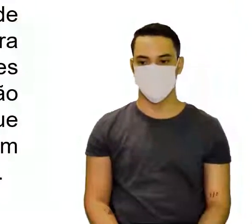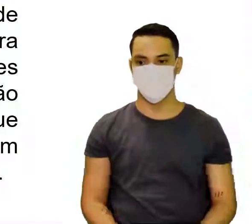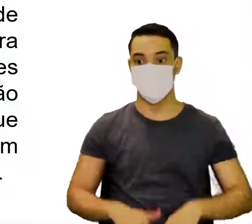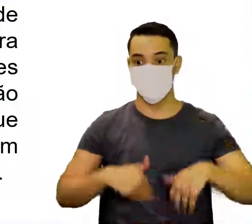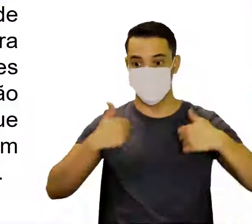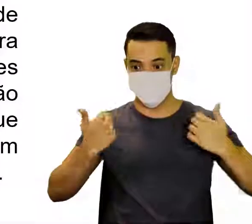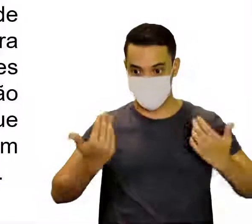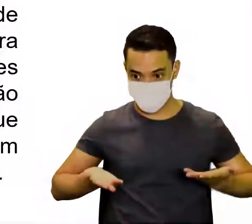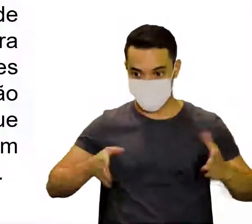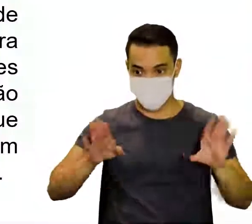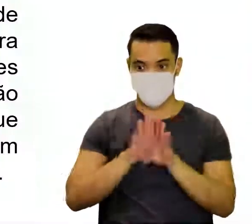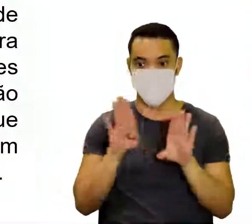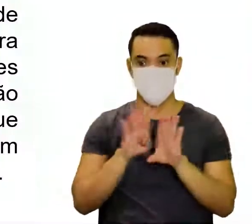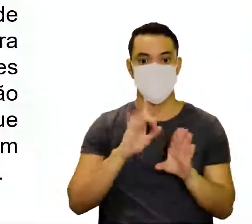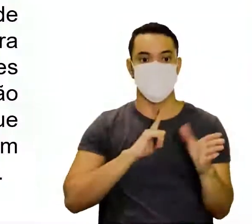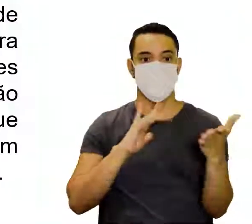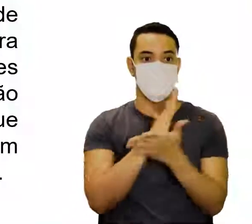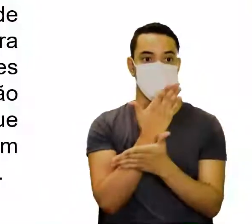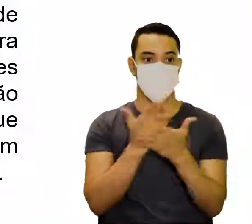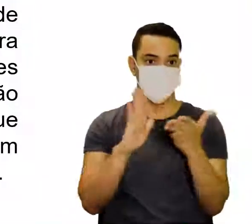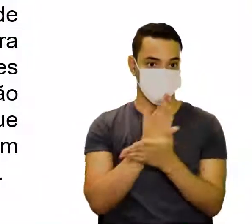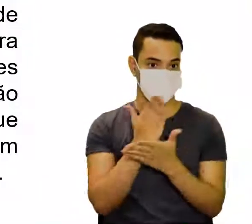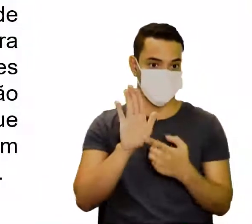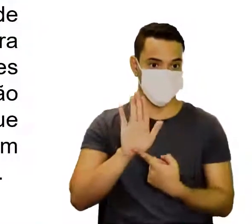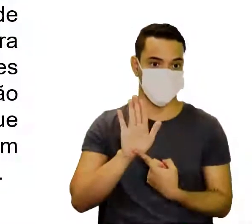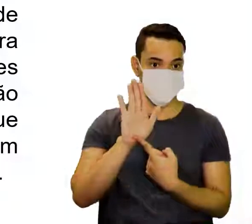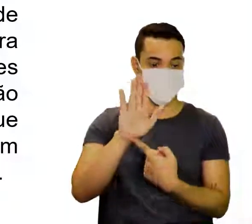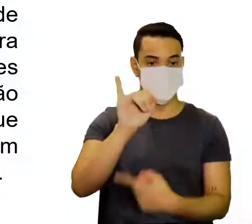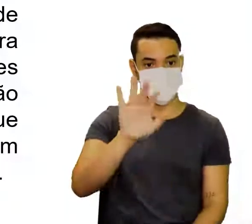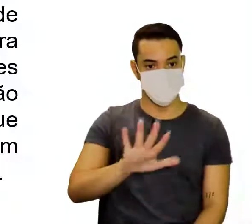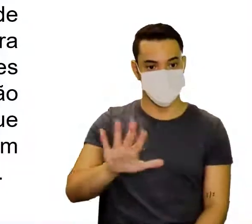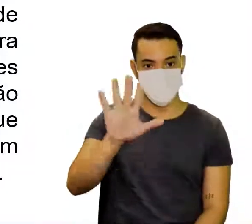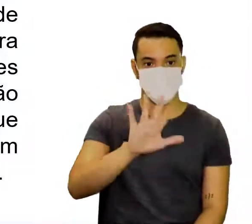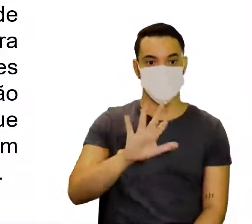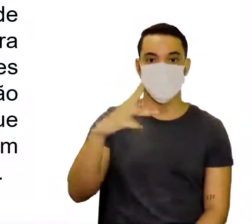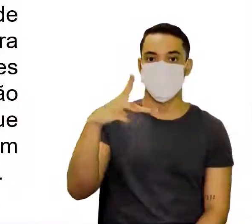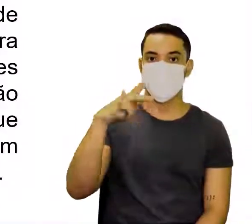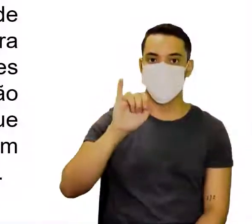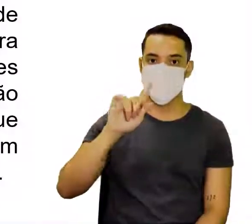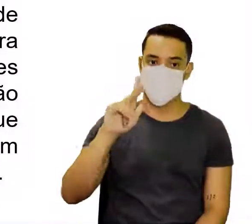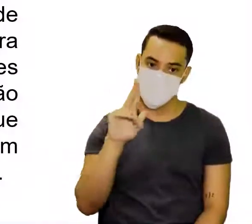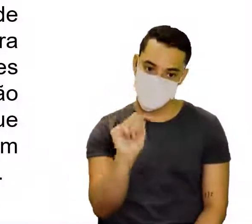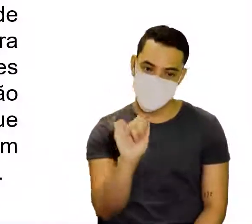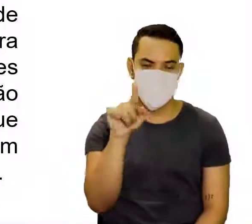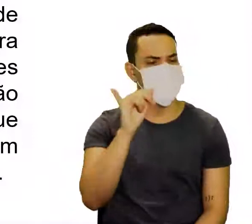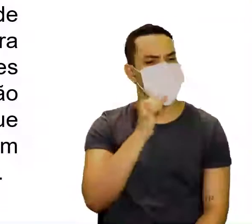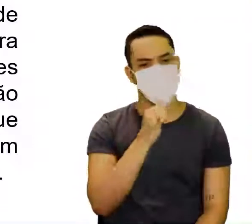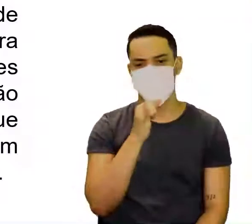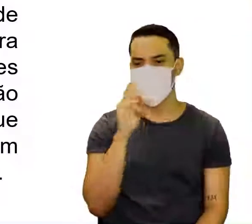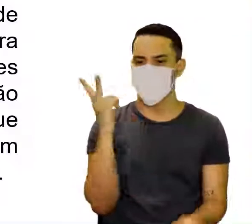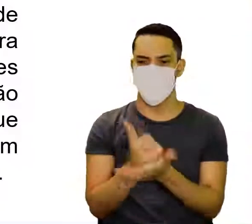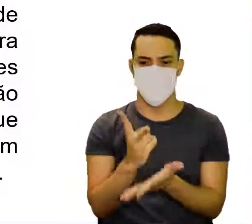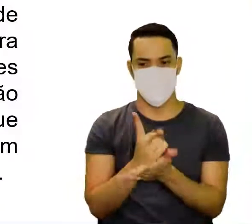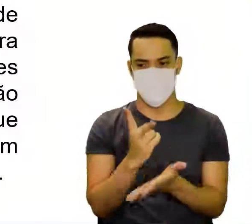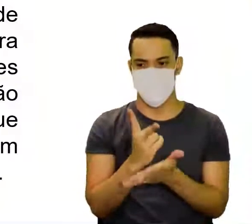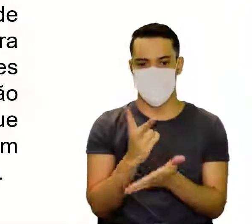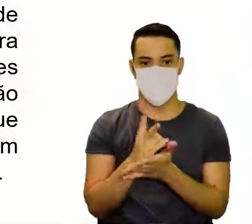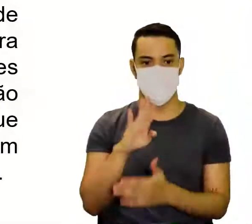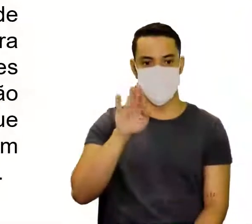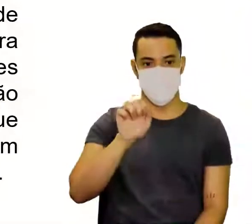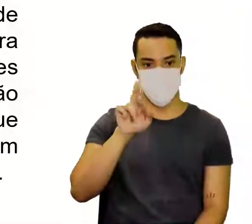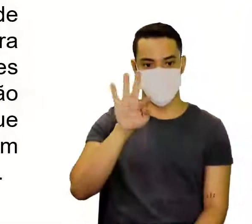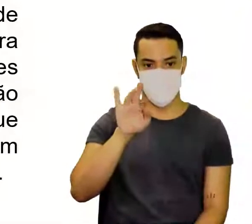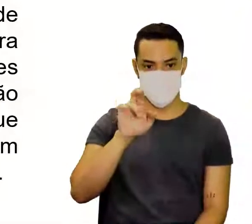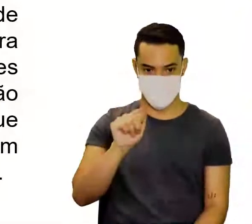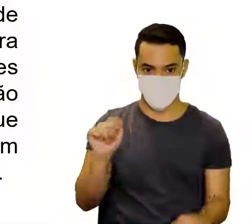Pessoal, olha só, aqui tem algumas figurinhas, aqui eu coloquei uma pilha, tá? Que é um exemplozinho aí de bateria, e